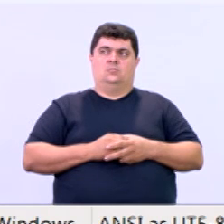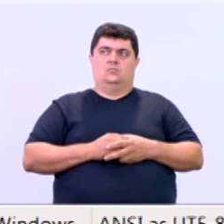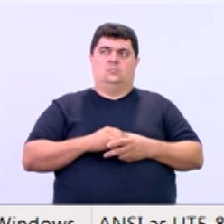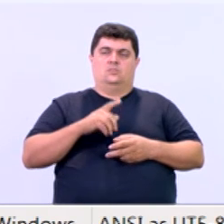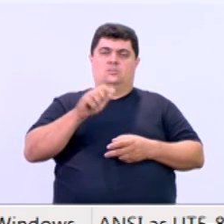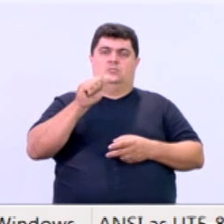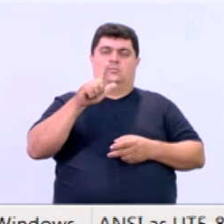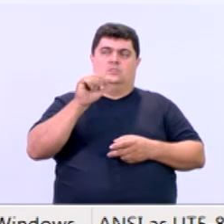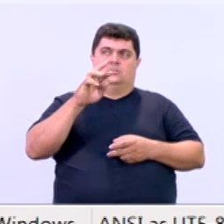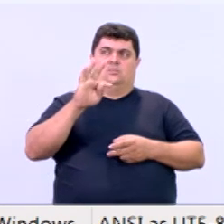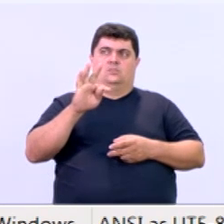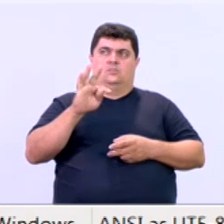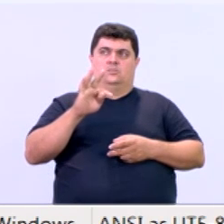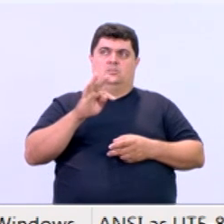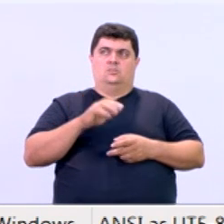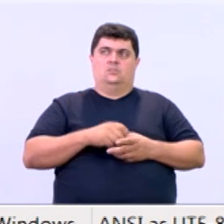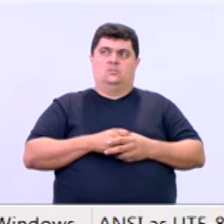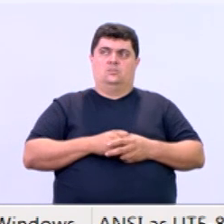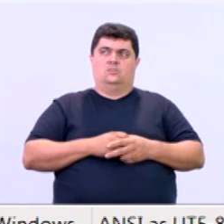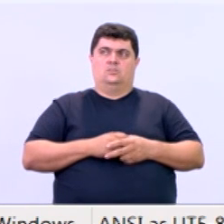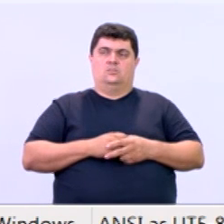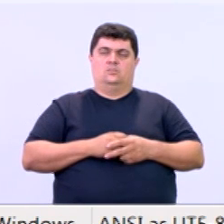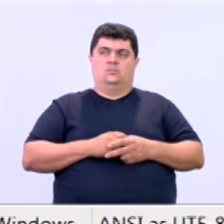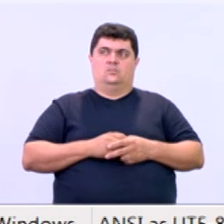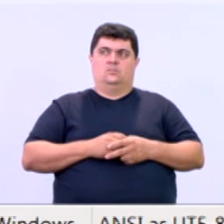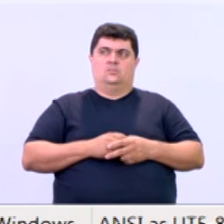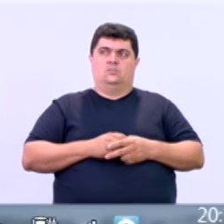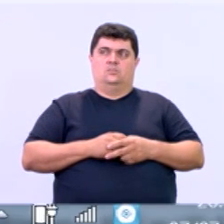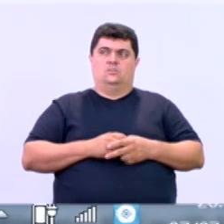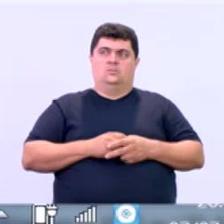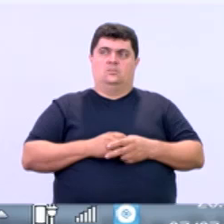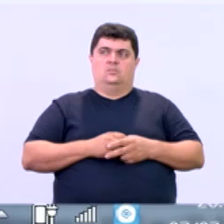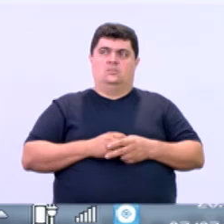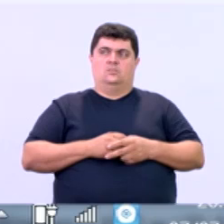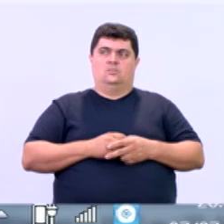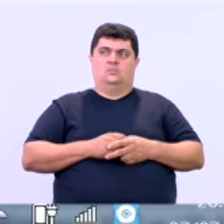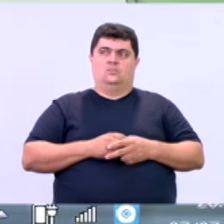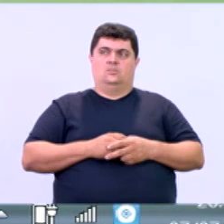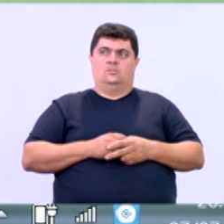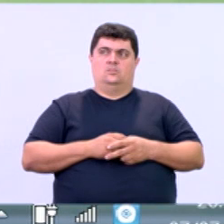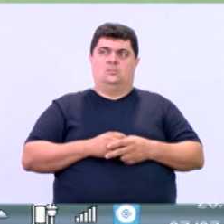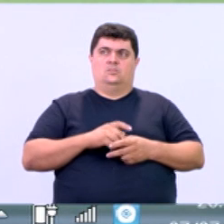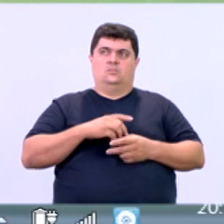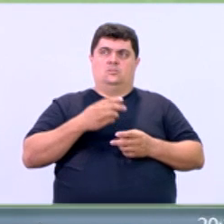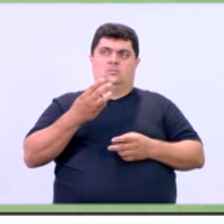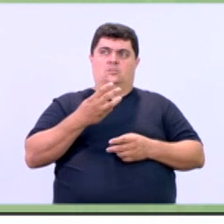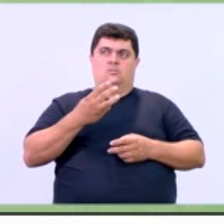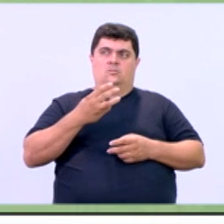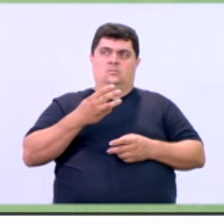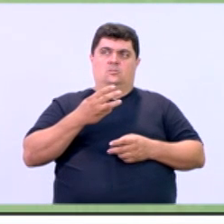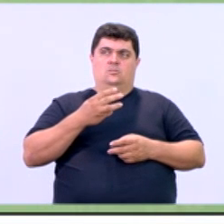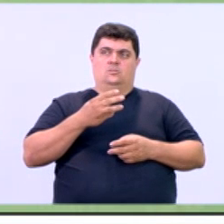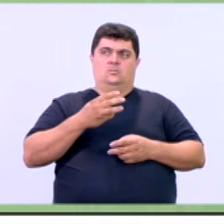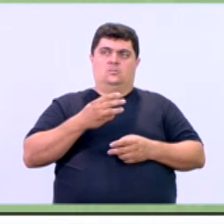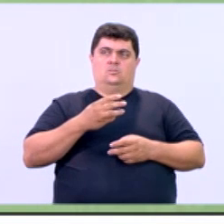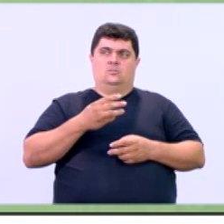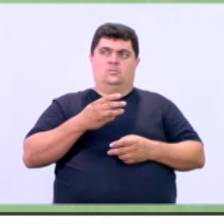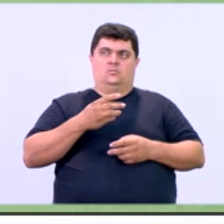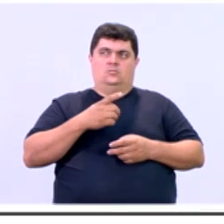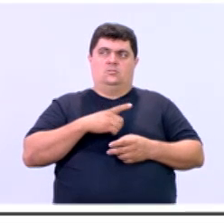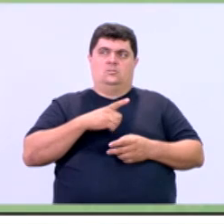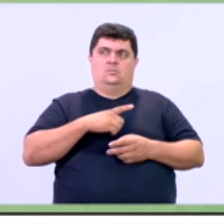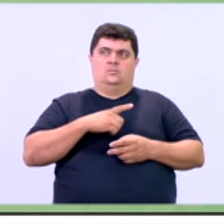é a alternativa C. Tá? Na questão 3, a